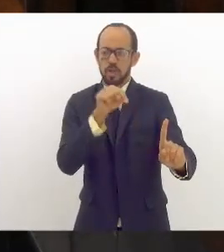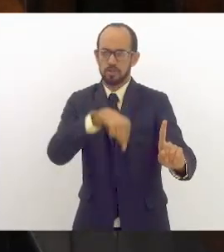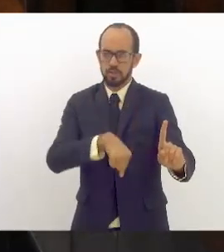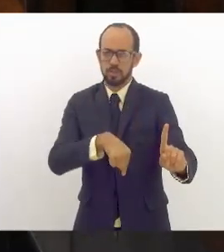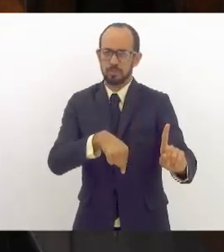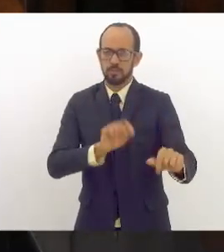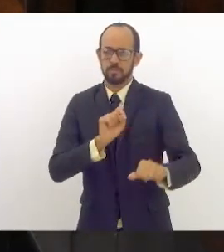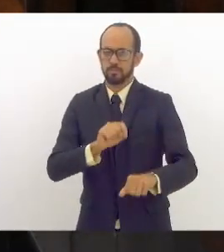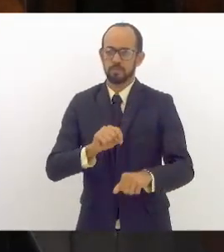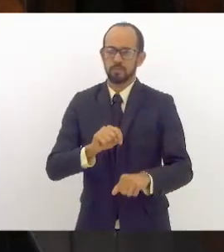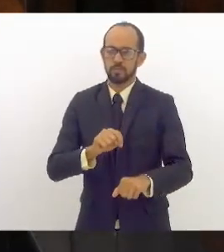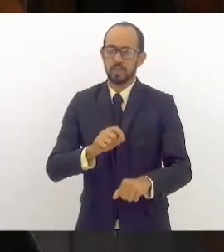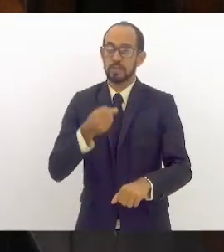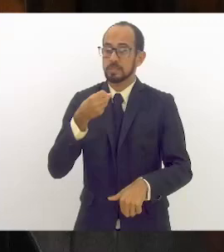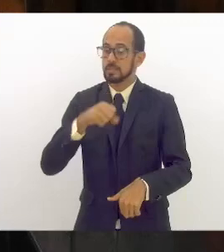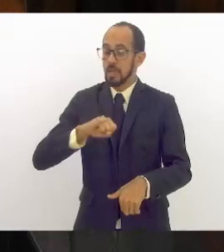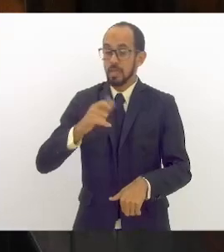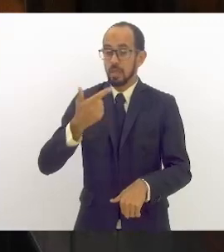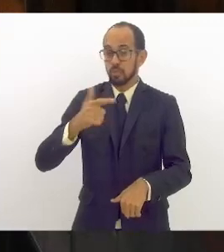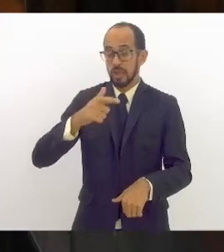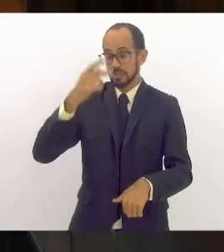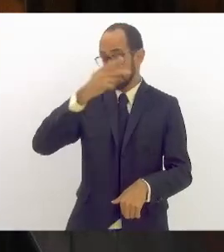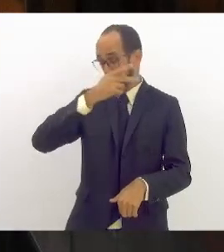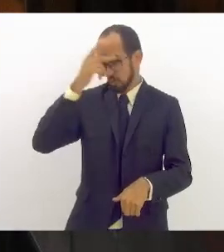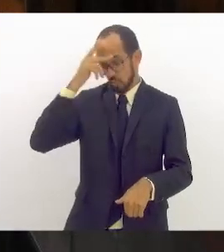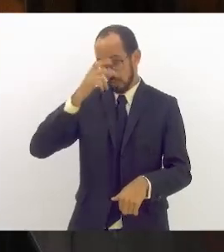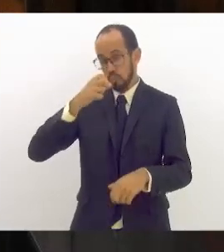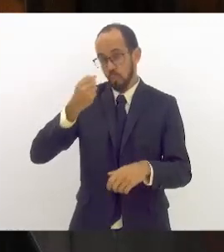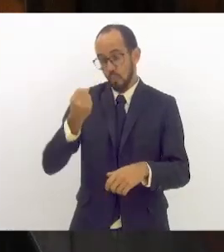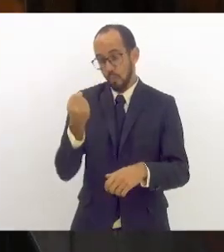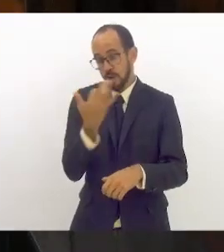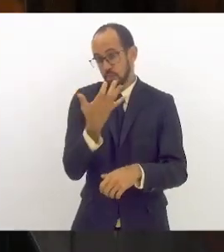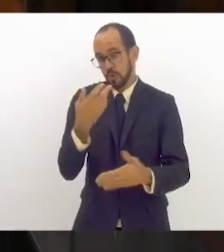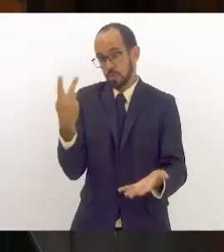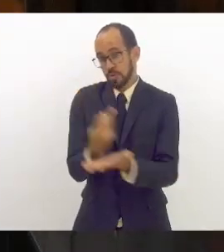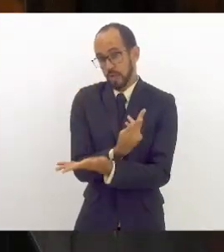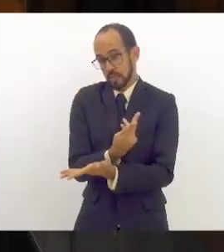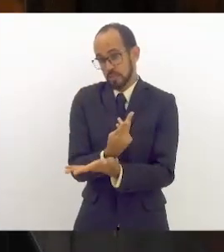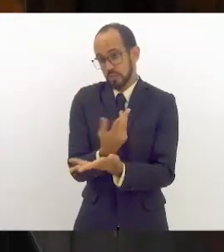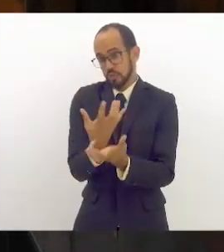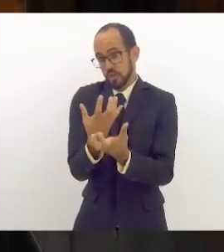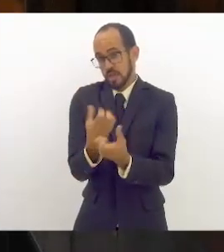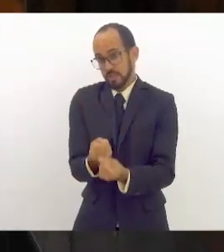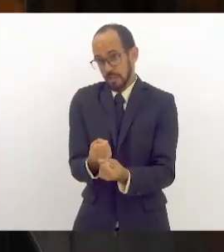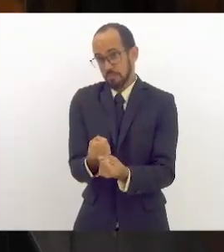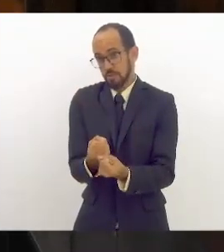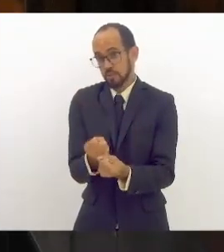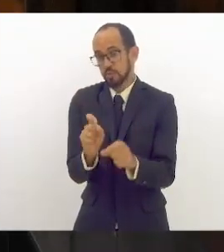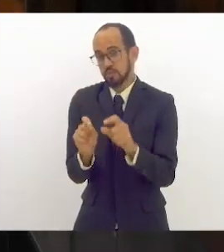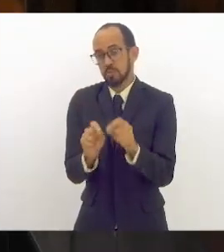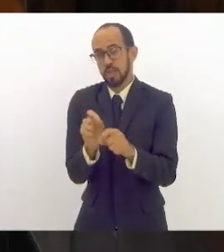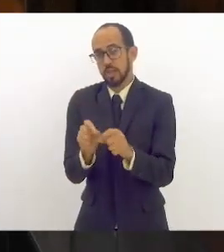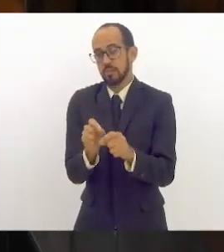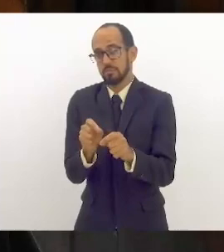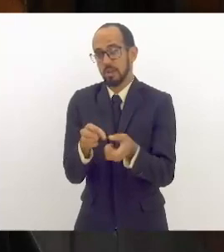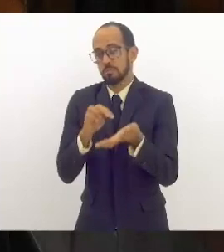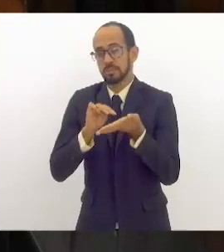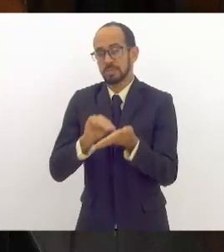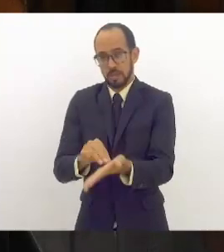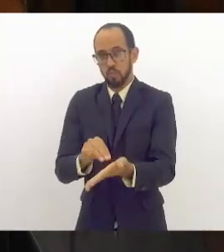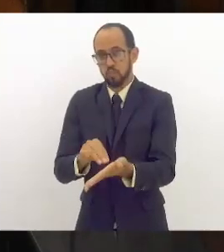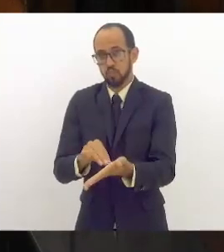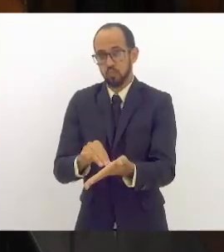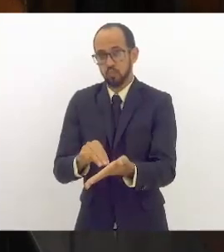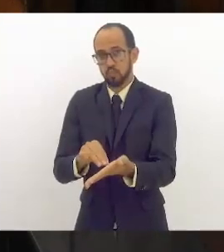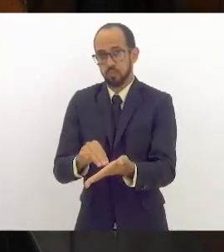sem essa pessoa quando a gente recebe um sei lá uma missão alguma coisa